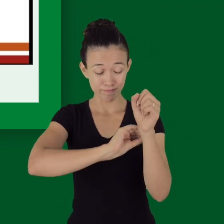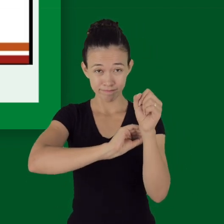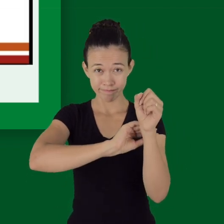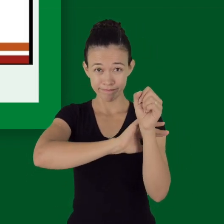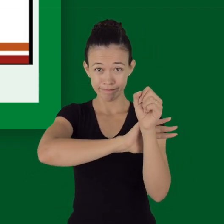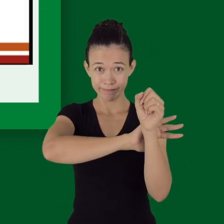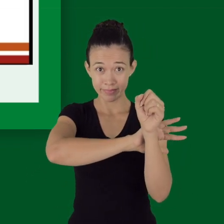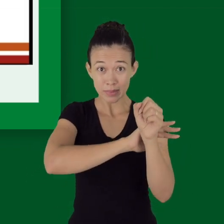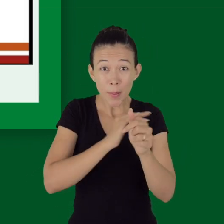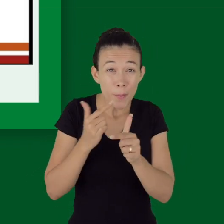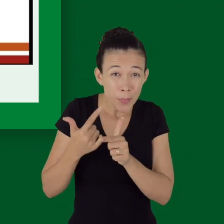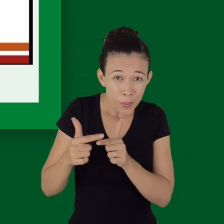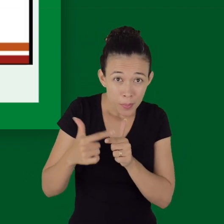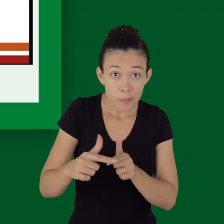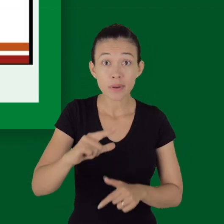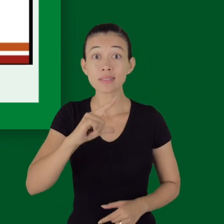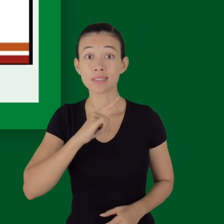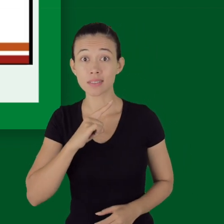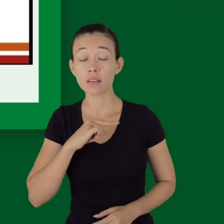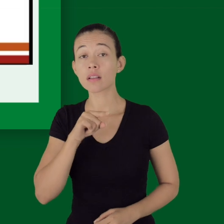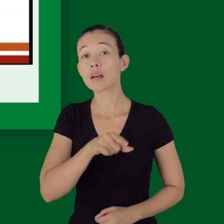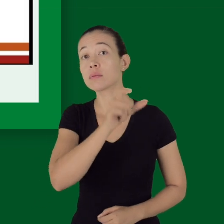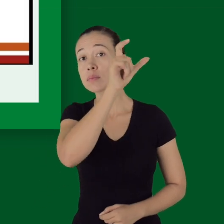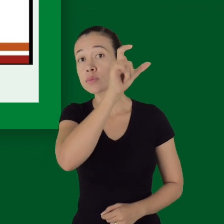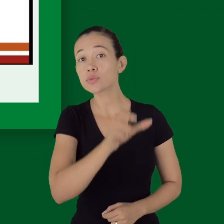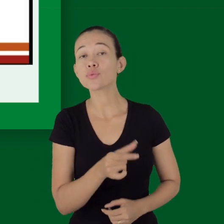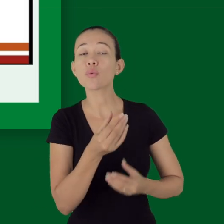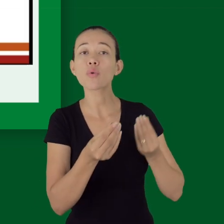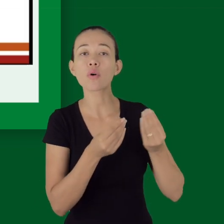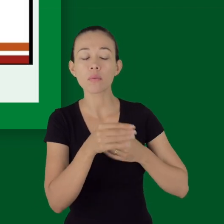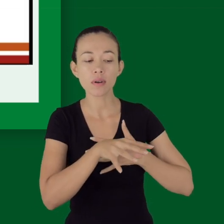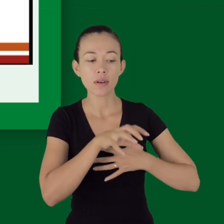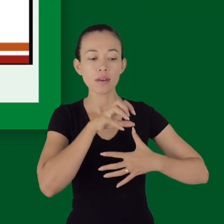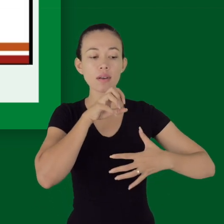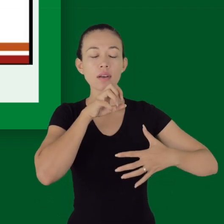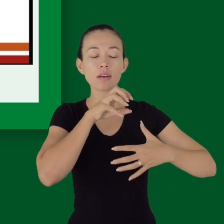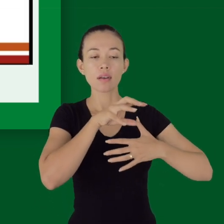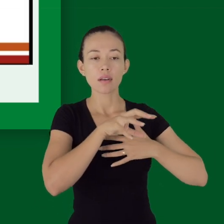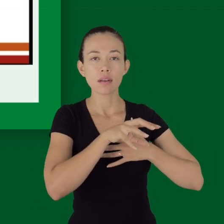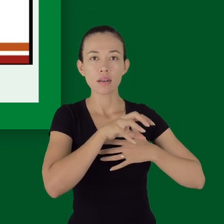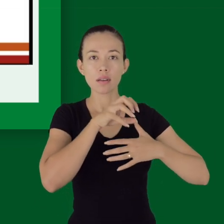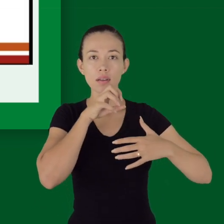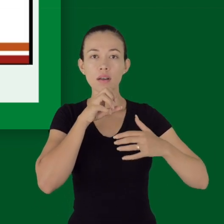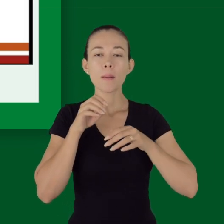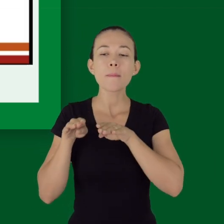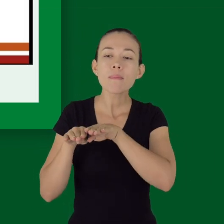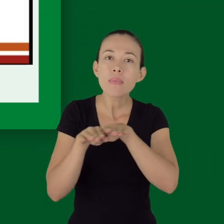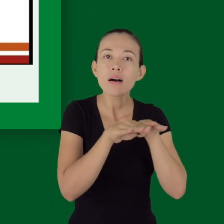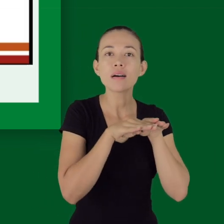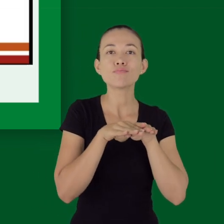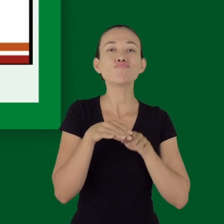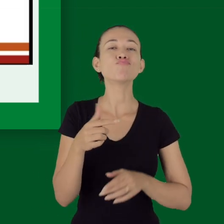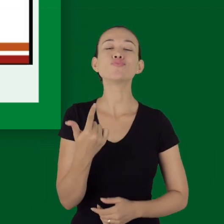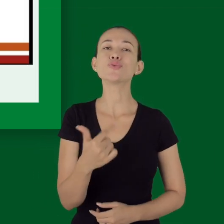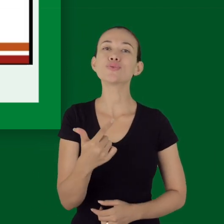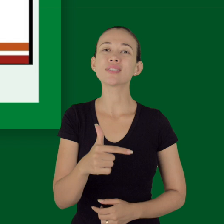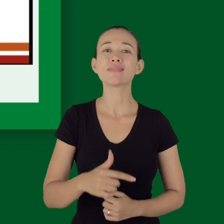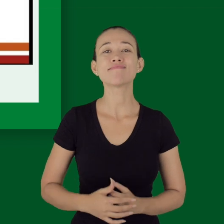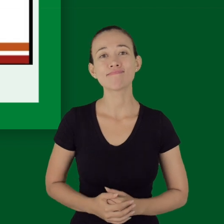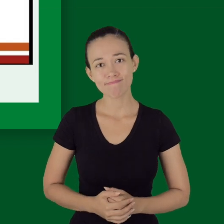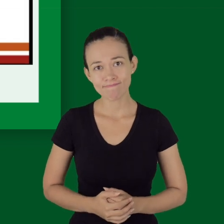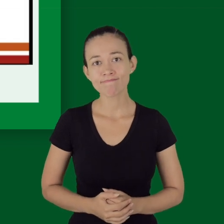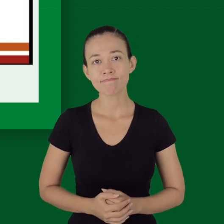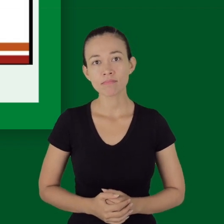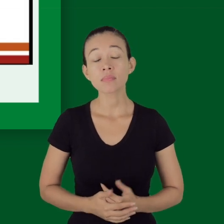importantes, comprometimentos complexos dessa raiz nervosa que sai ali a nível de C1 e C2. Dificilmente a pessoa consegue ter